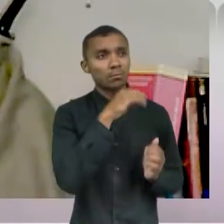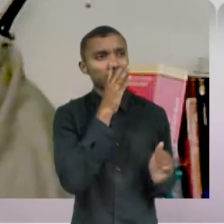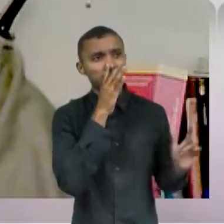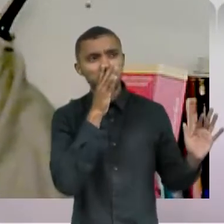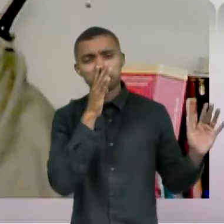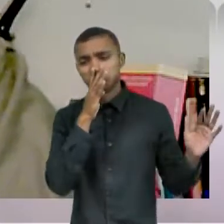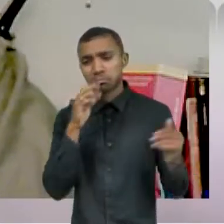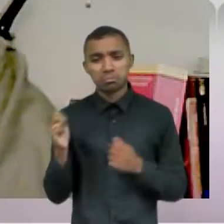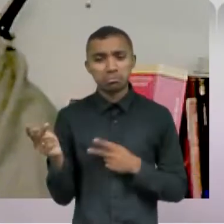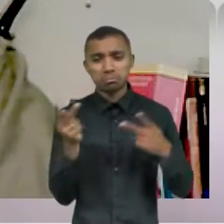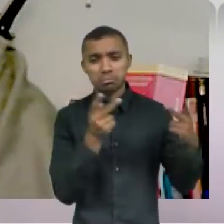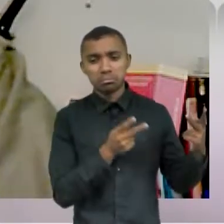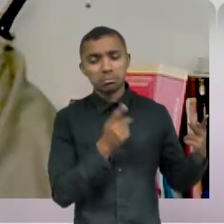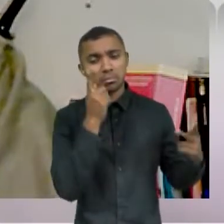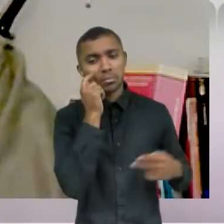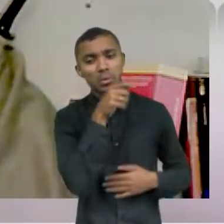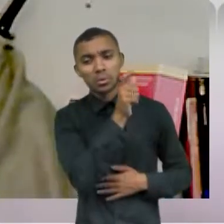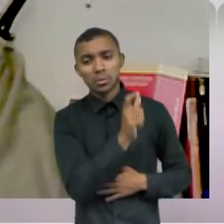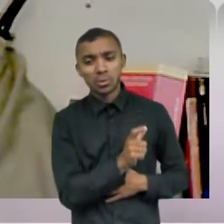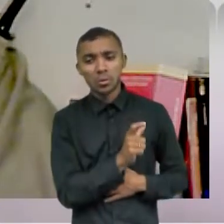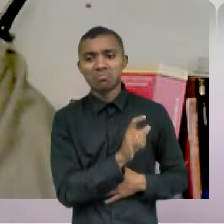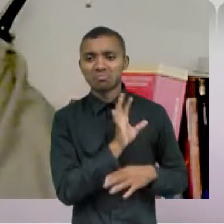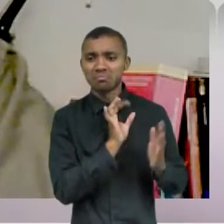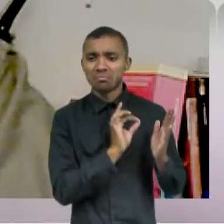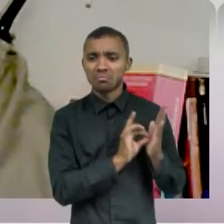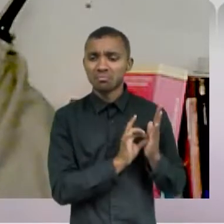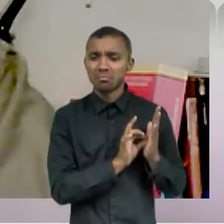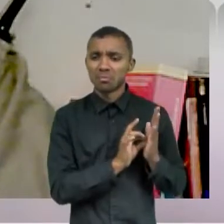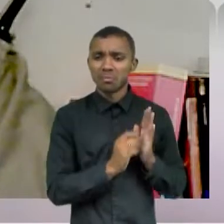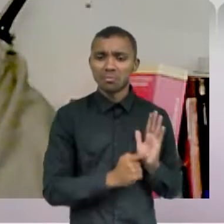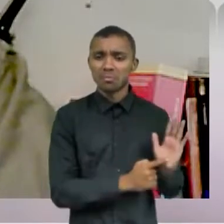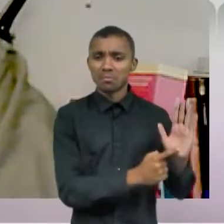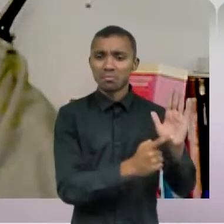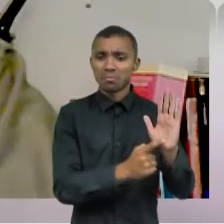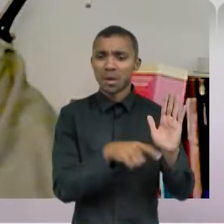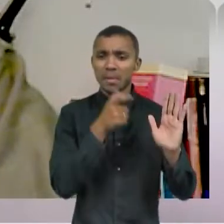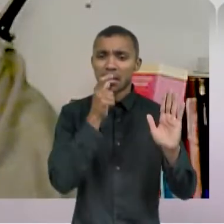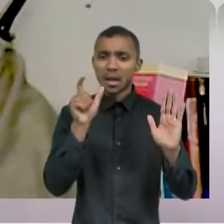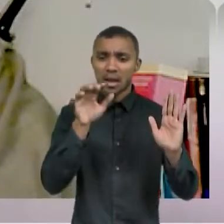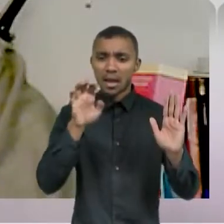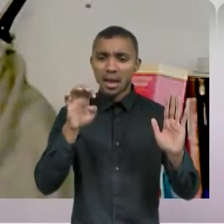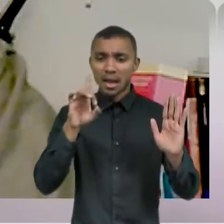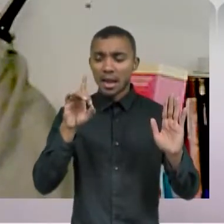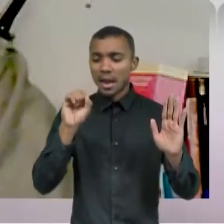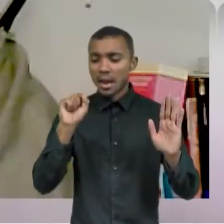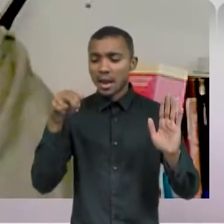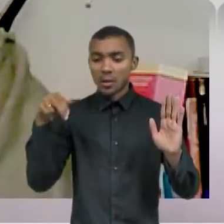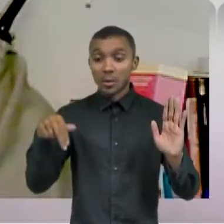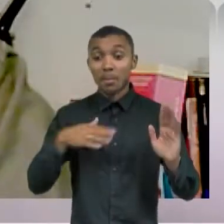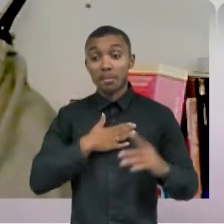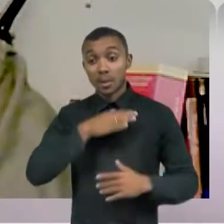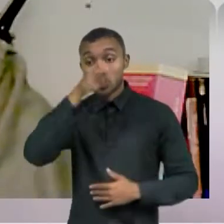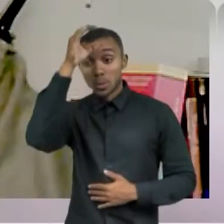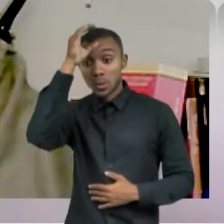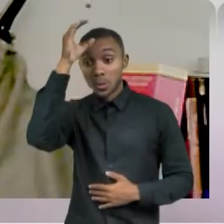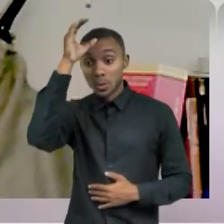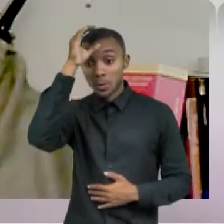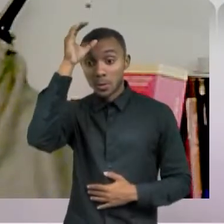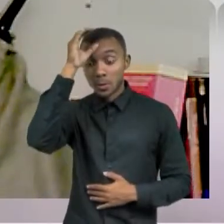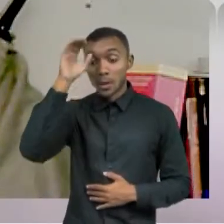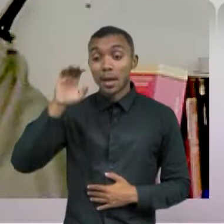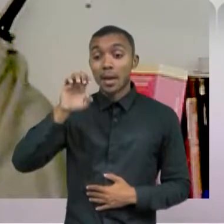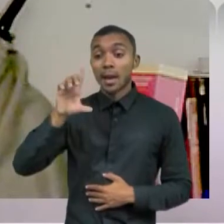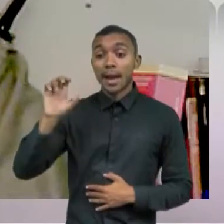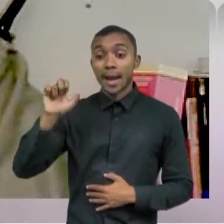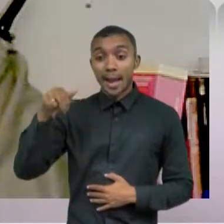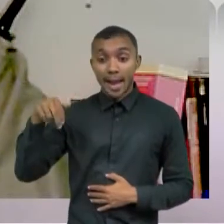ali da revisão uma memória forte em torno do nome de Edson. Eu tinha um tio, o tio